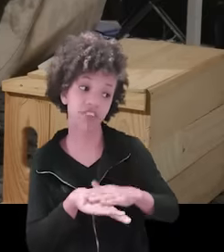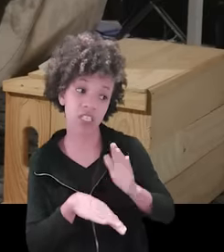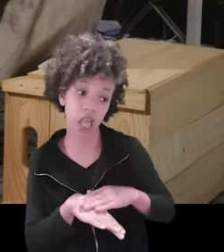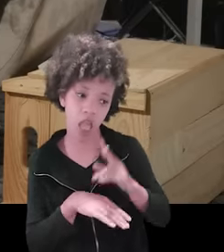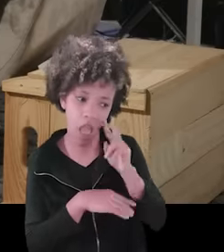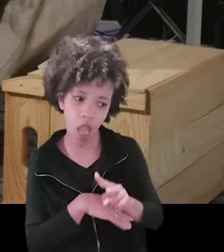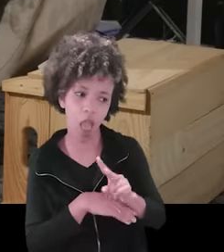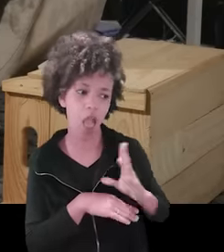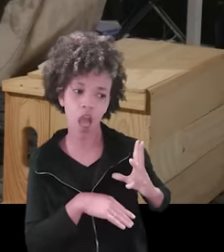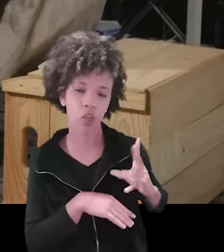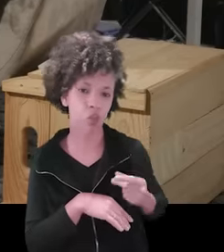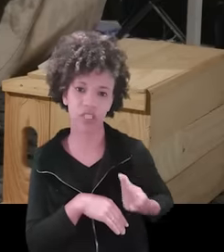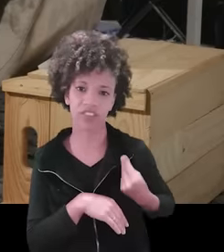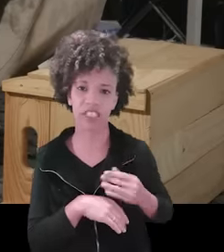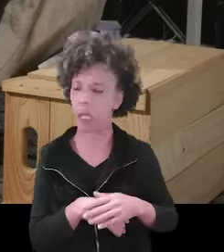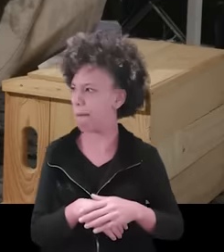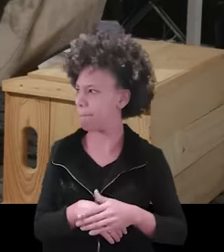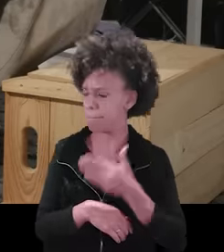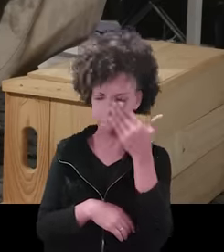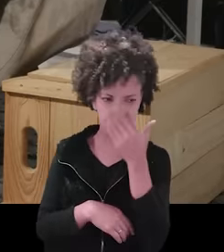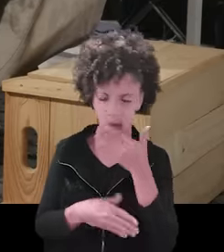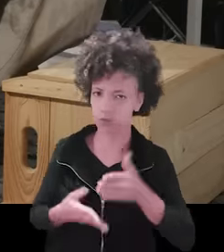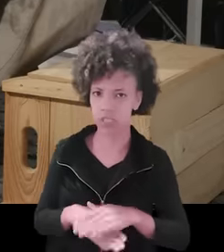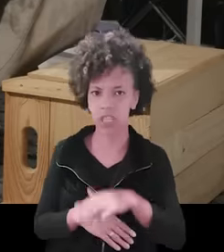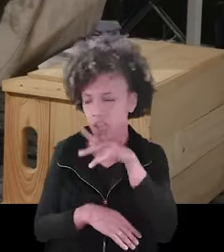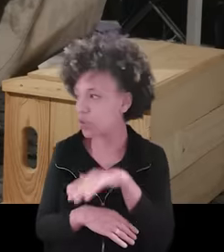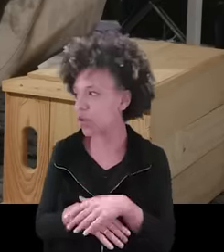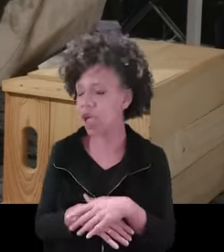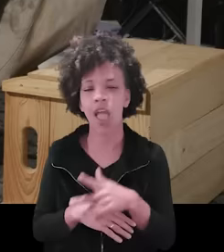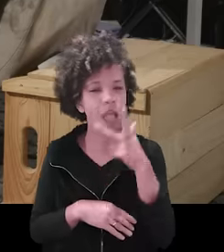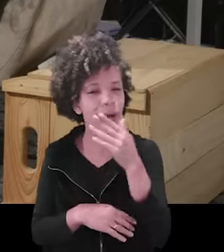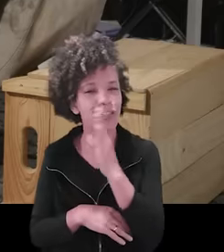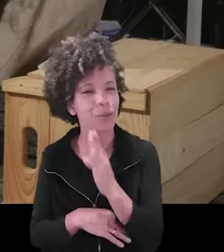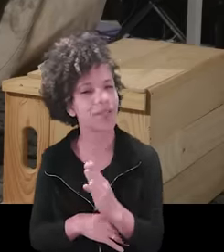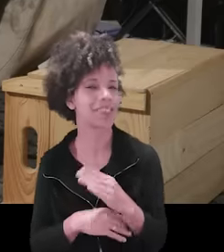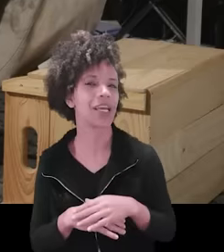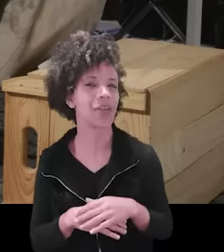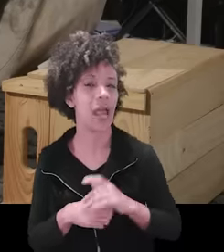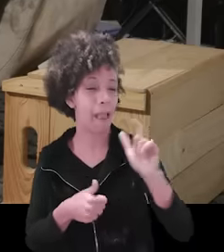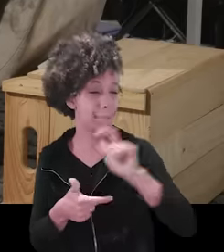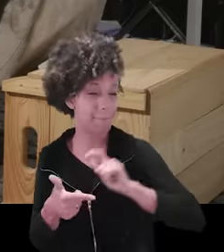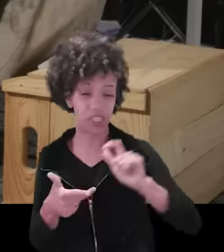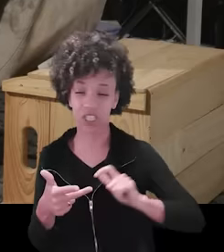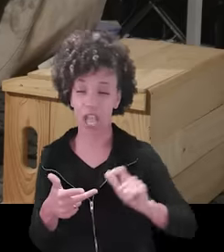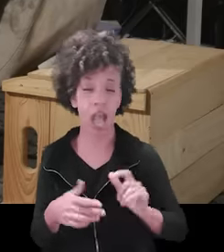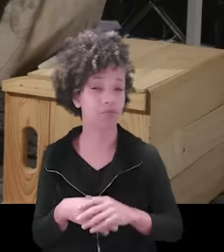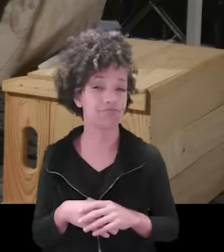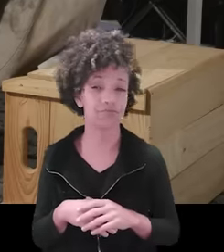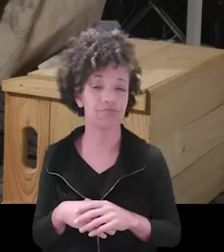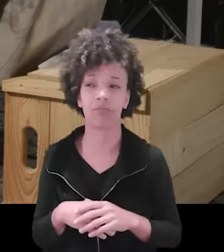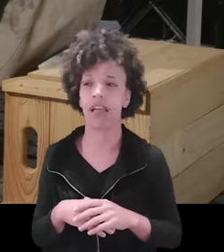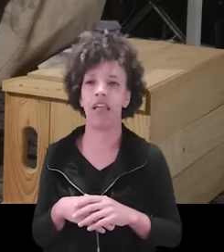tipo assim não se tu fizer o resto da tua vida assim o irmão que tu acha ruim cara eu acho que e ele ele é Pixar de